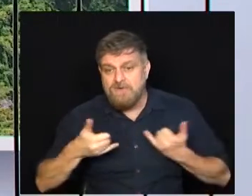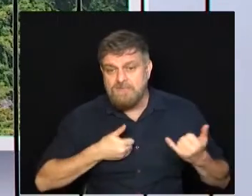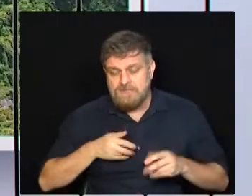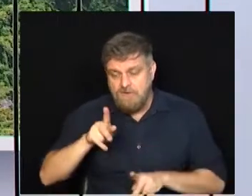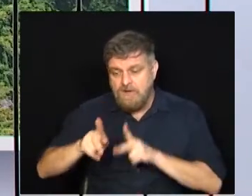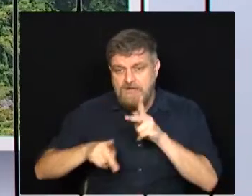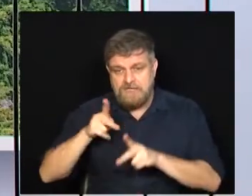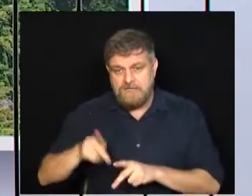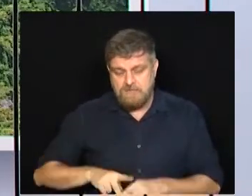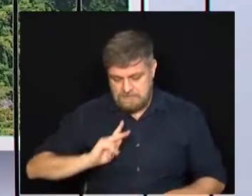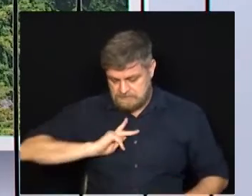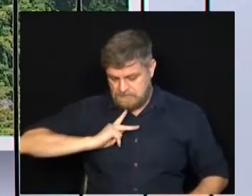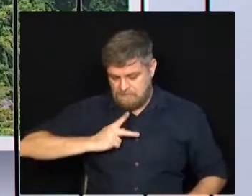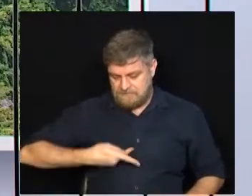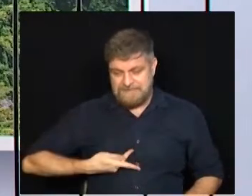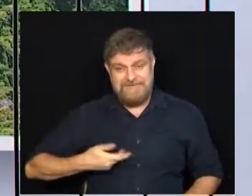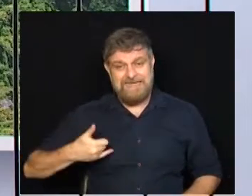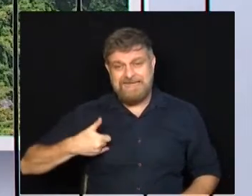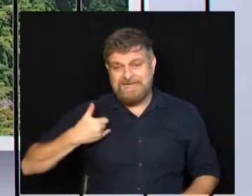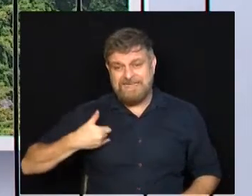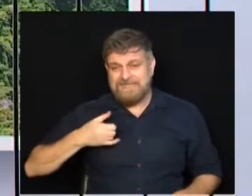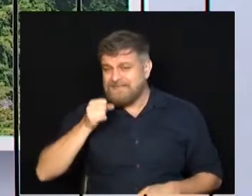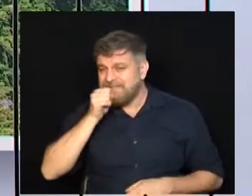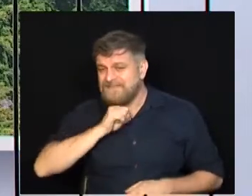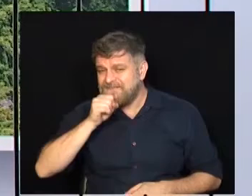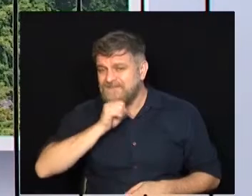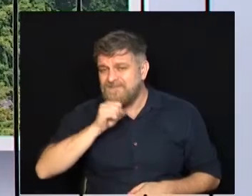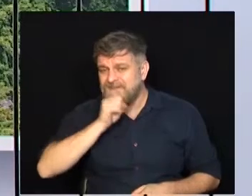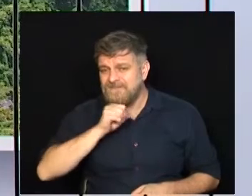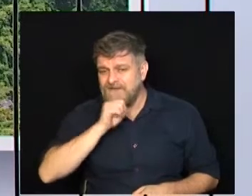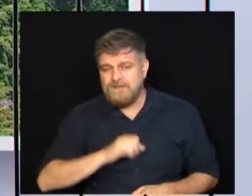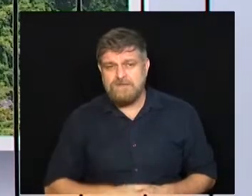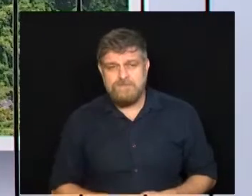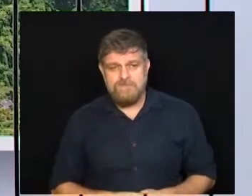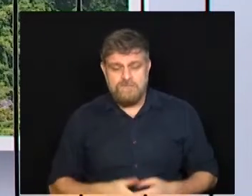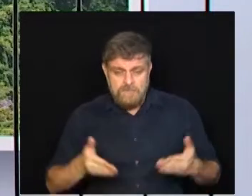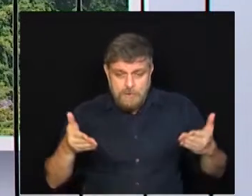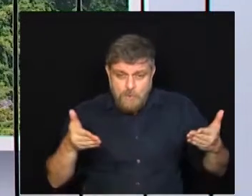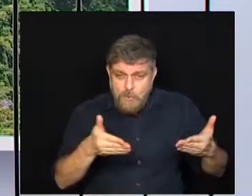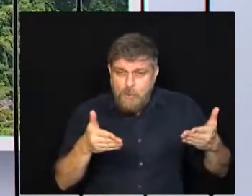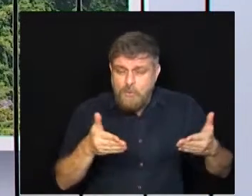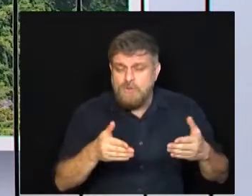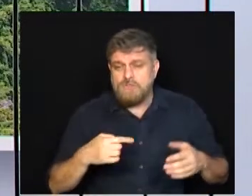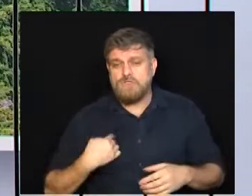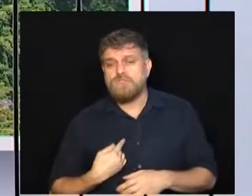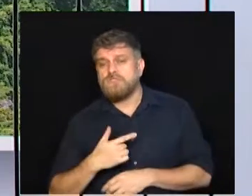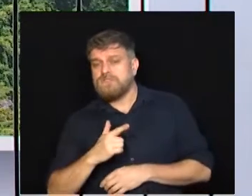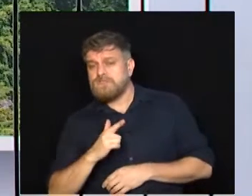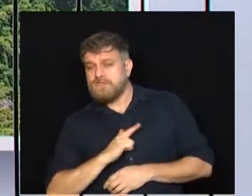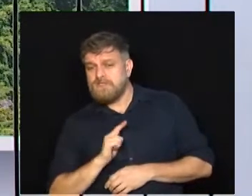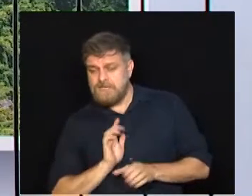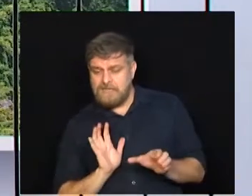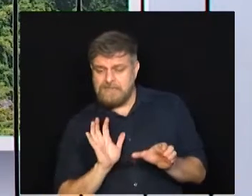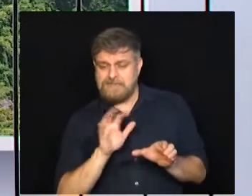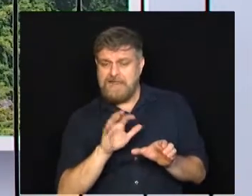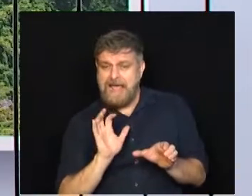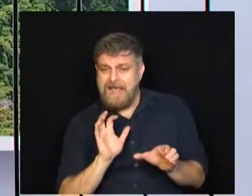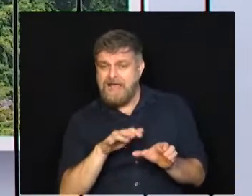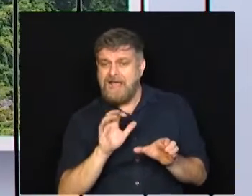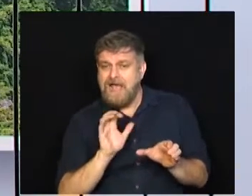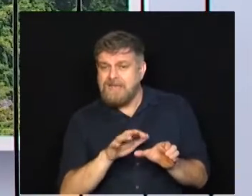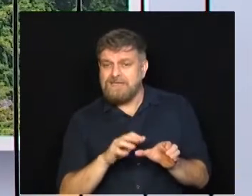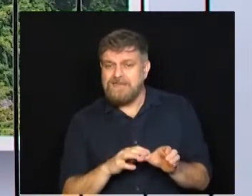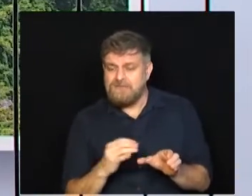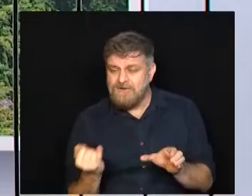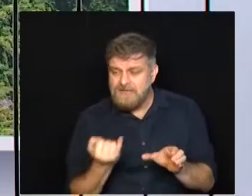na idade idosa, né? O que a gente tem hoje são dados de